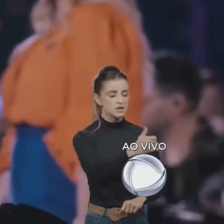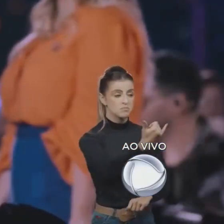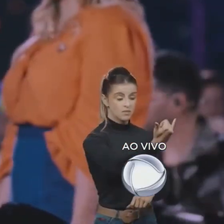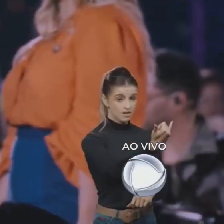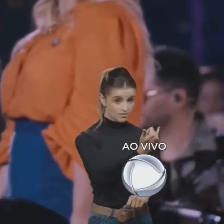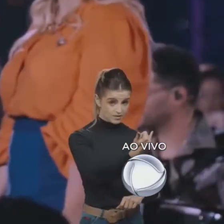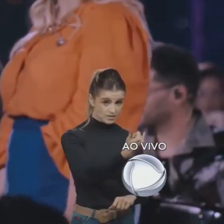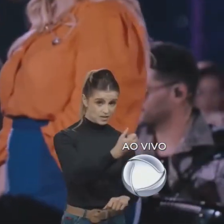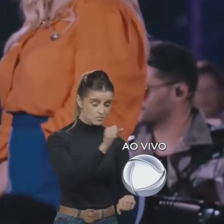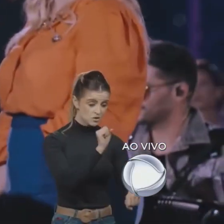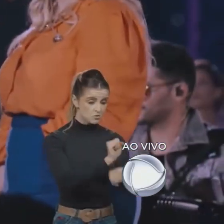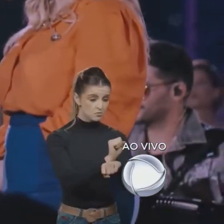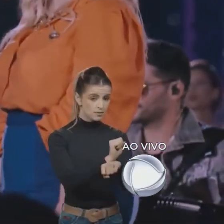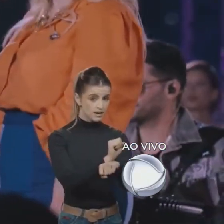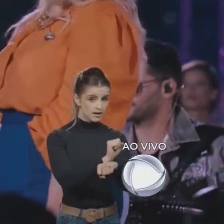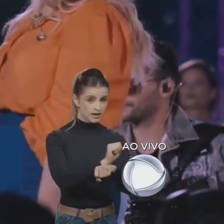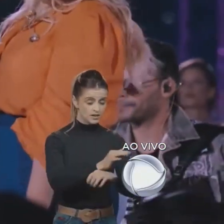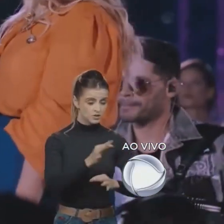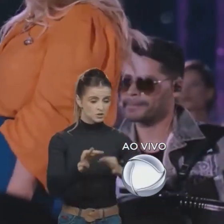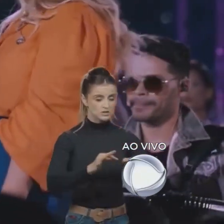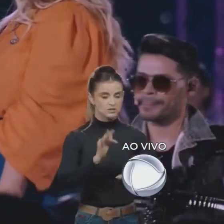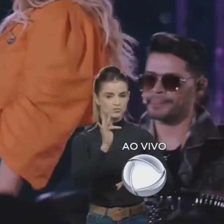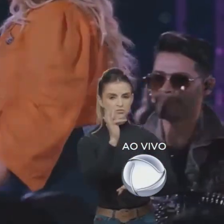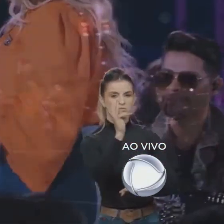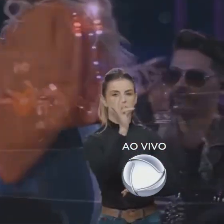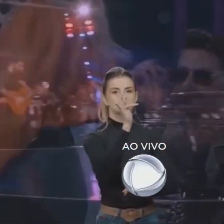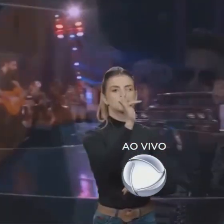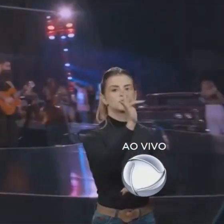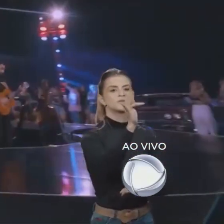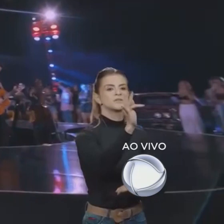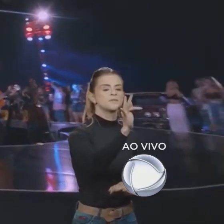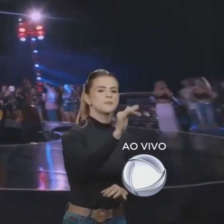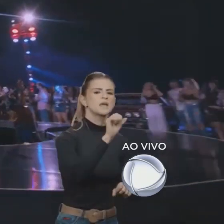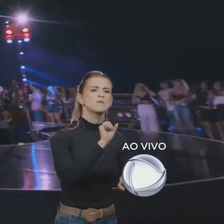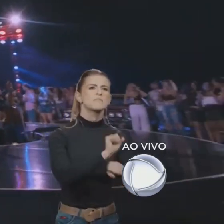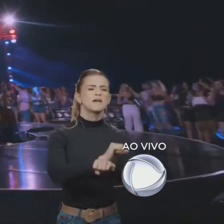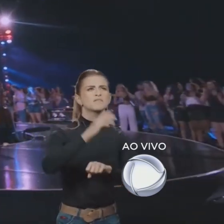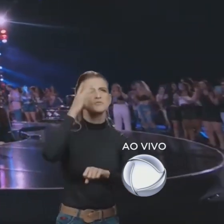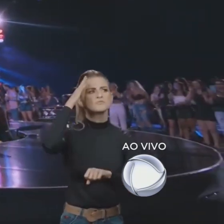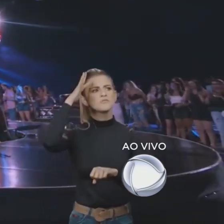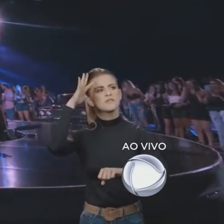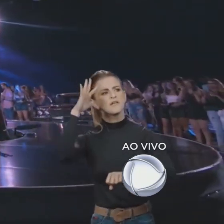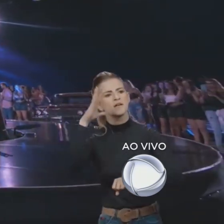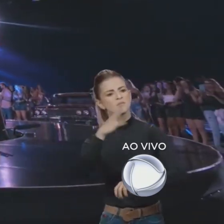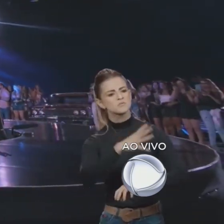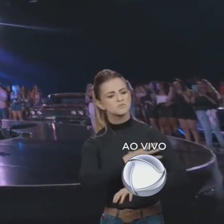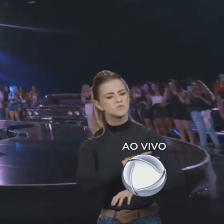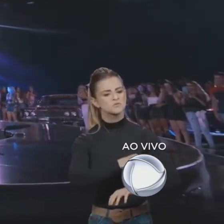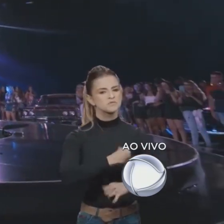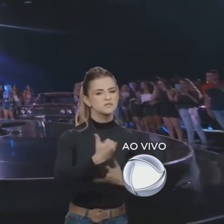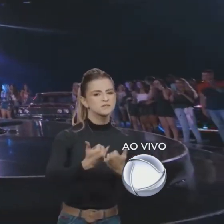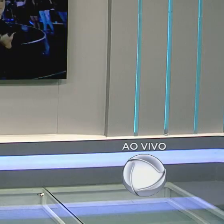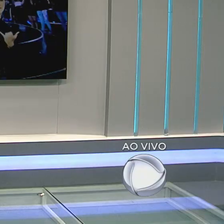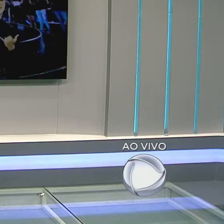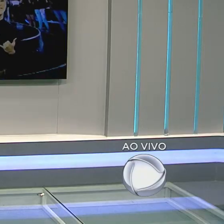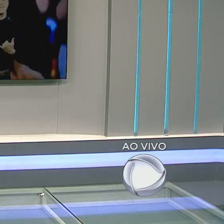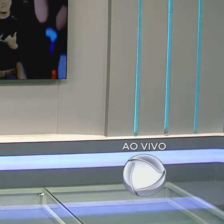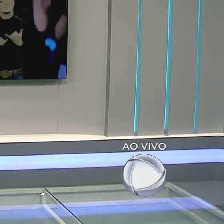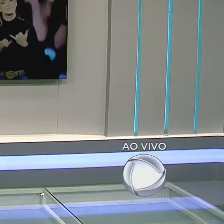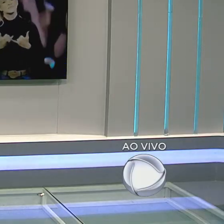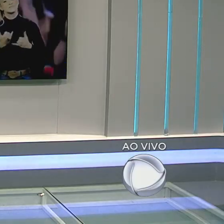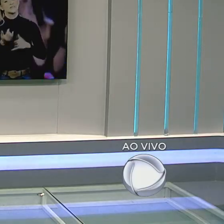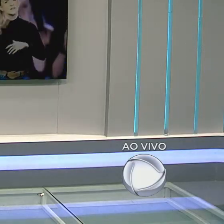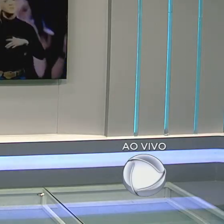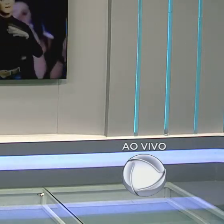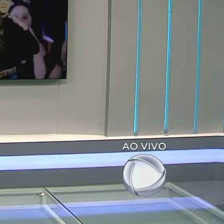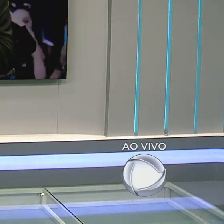foi demais mesmo. Agora, ficou em terceiro, aconteceu isso aí. Se fica em primeiro, nem sei o que vai dar. Calma, Lu! Sucesso,